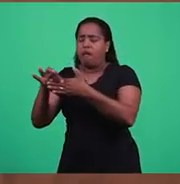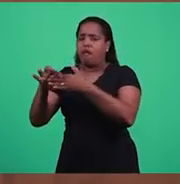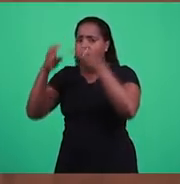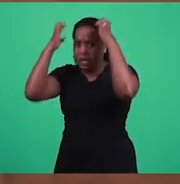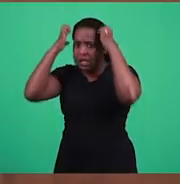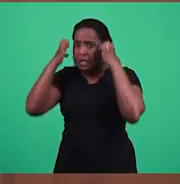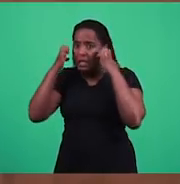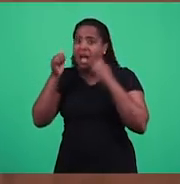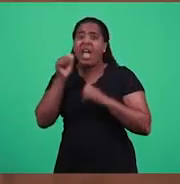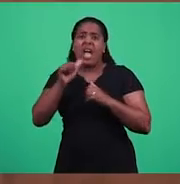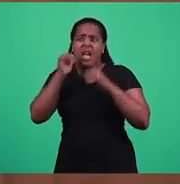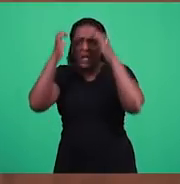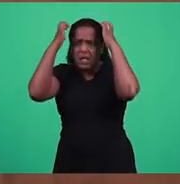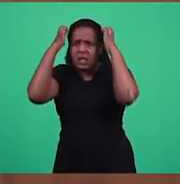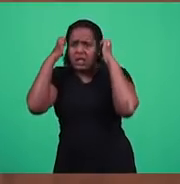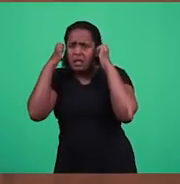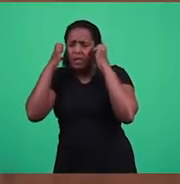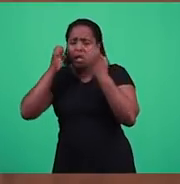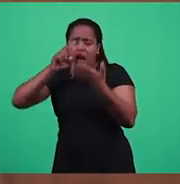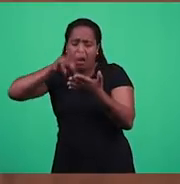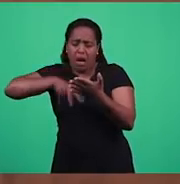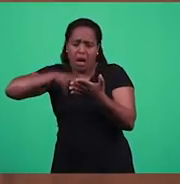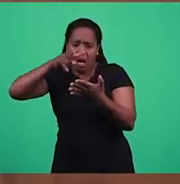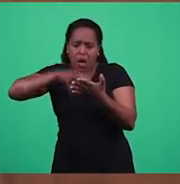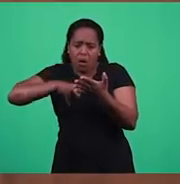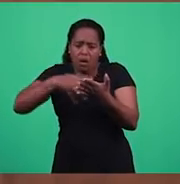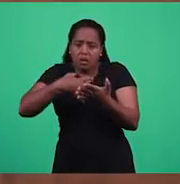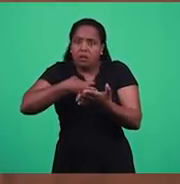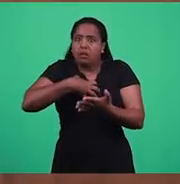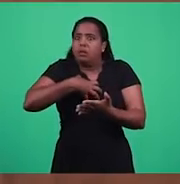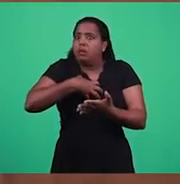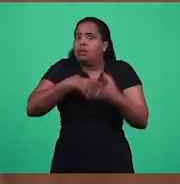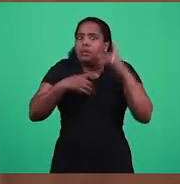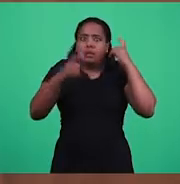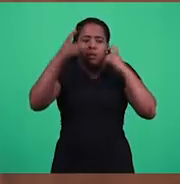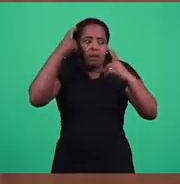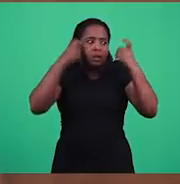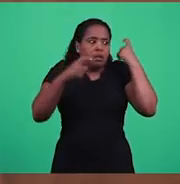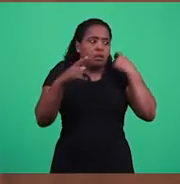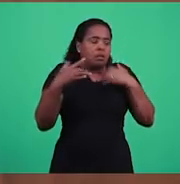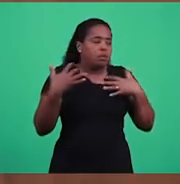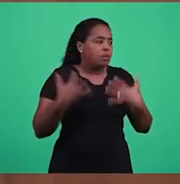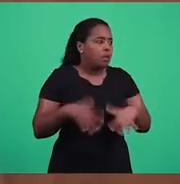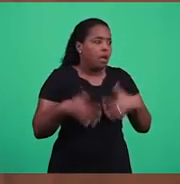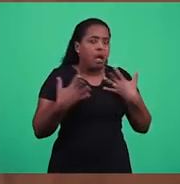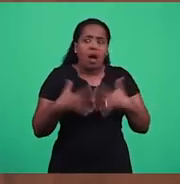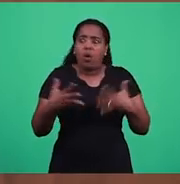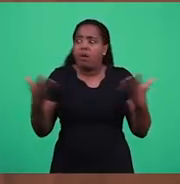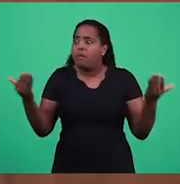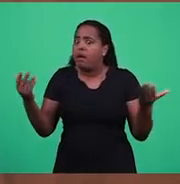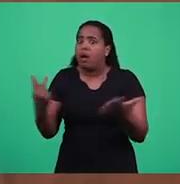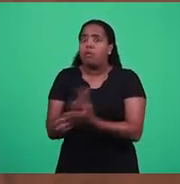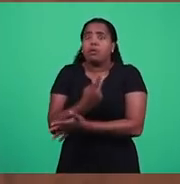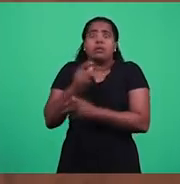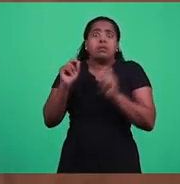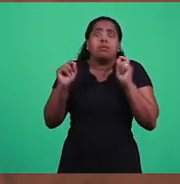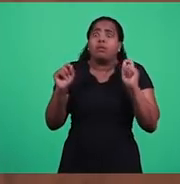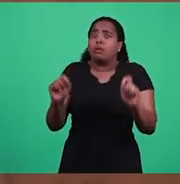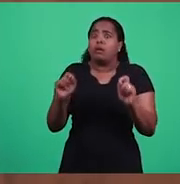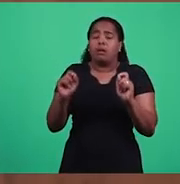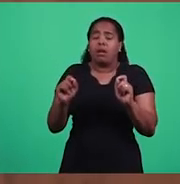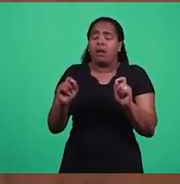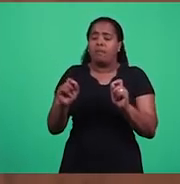aquela carta, ela ficou muito preocupada. E agora, o que, que vai acontecer? Fala